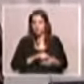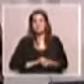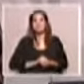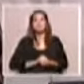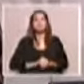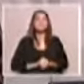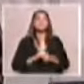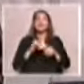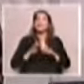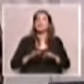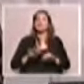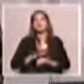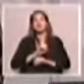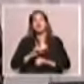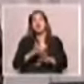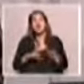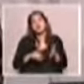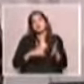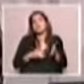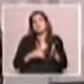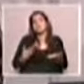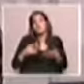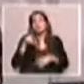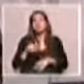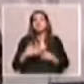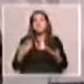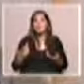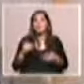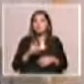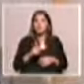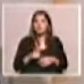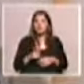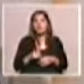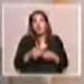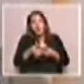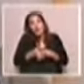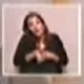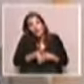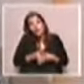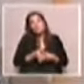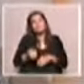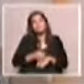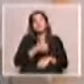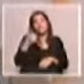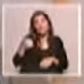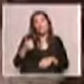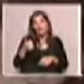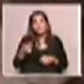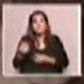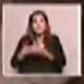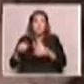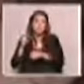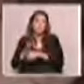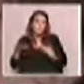Mas naturalmente que há necessidade também de chegar em porções mais pequenas a outros mercados.